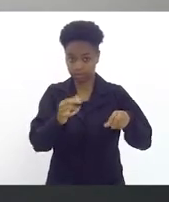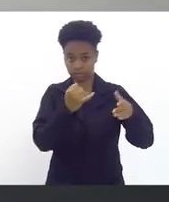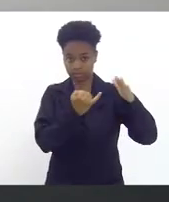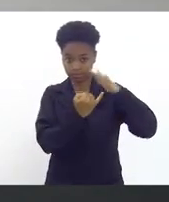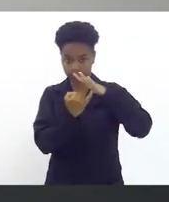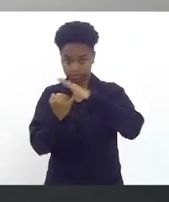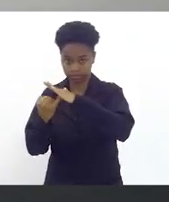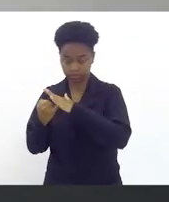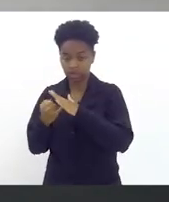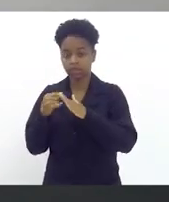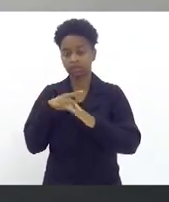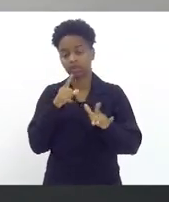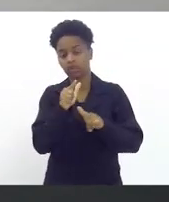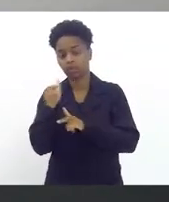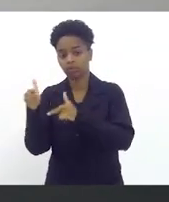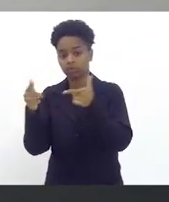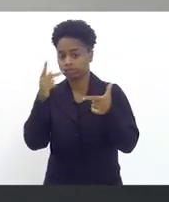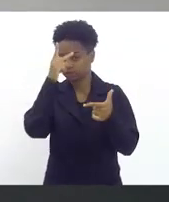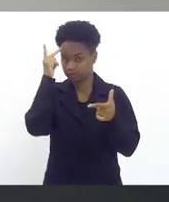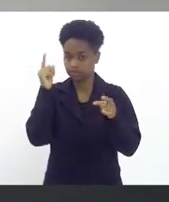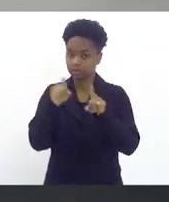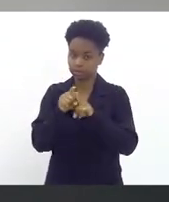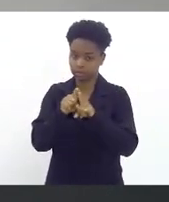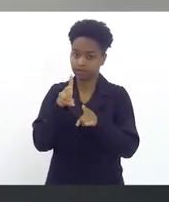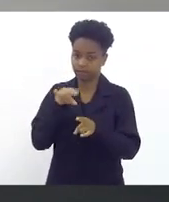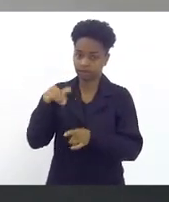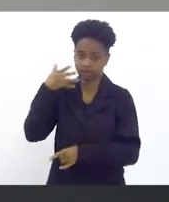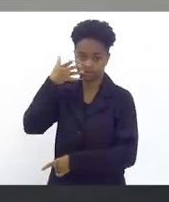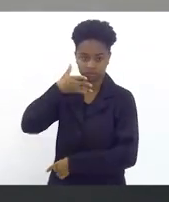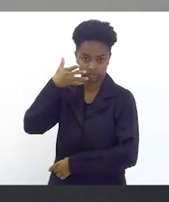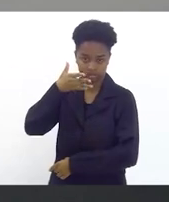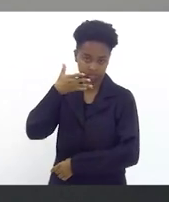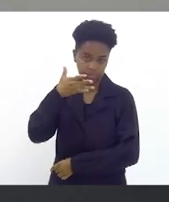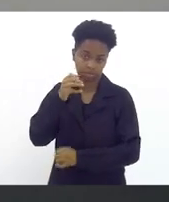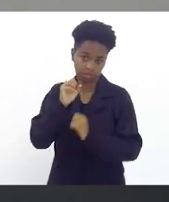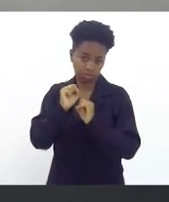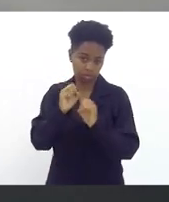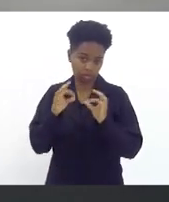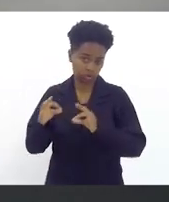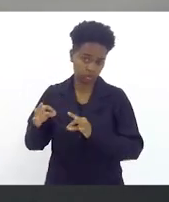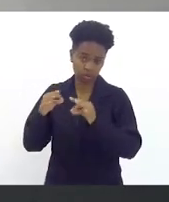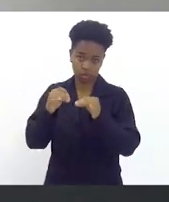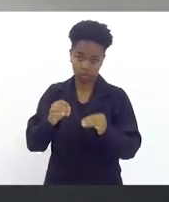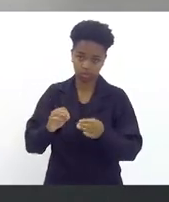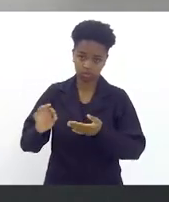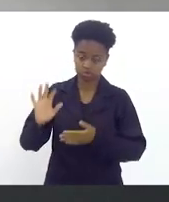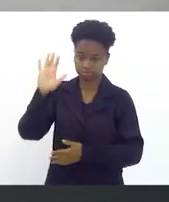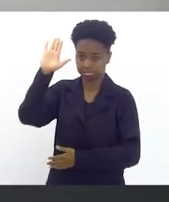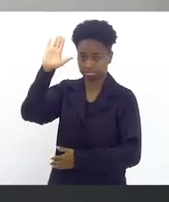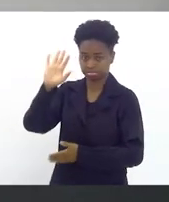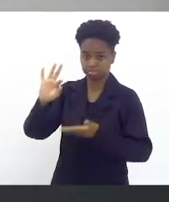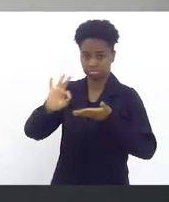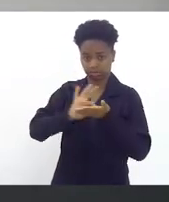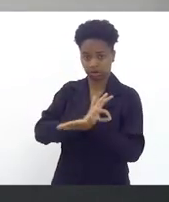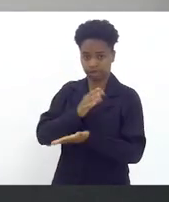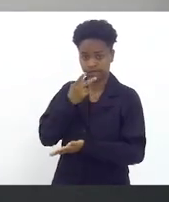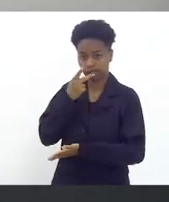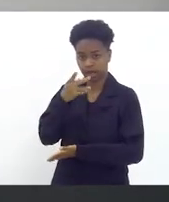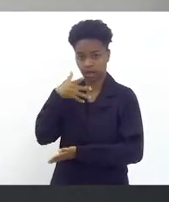a outras que já estão previstas intervenções tem prejuízo de que todos podem se inscrever e falar